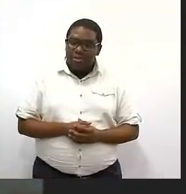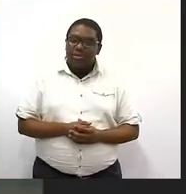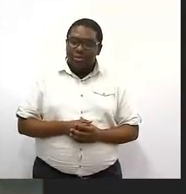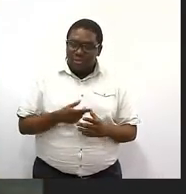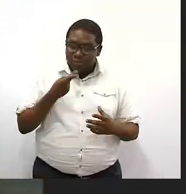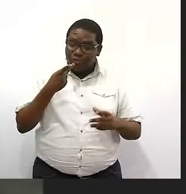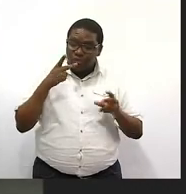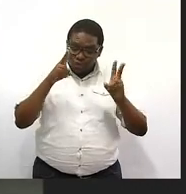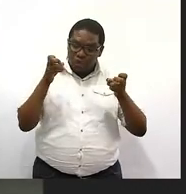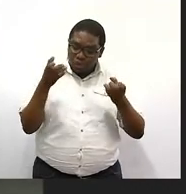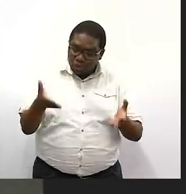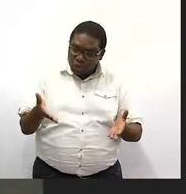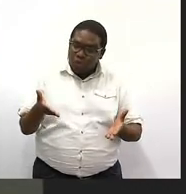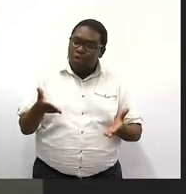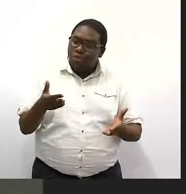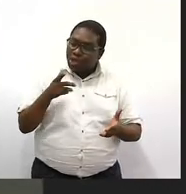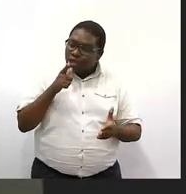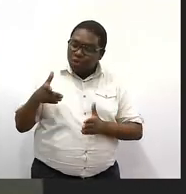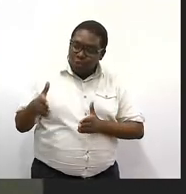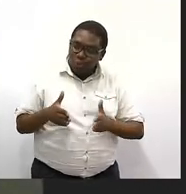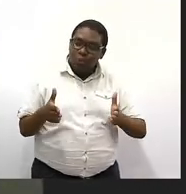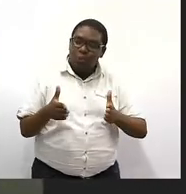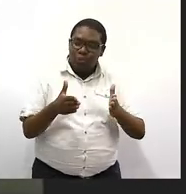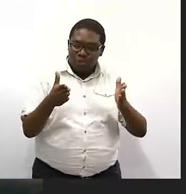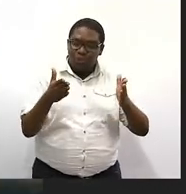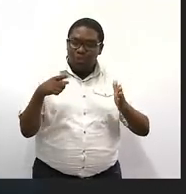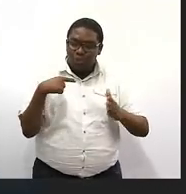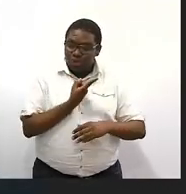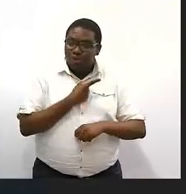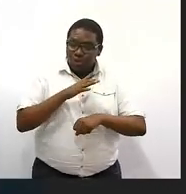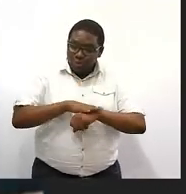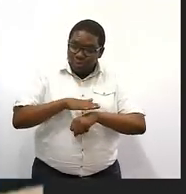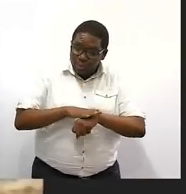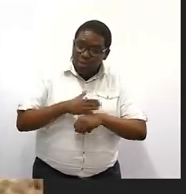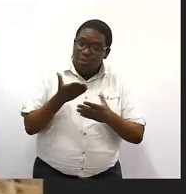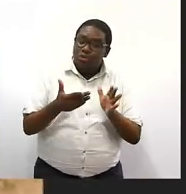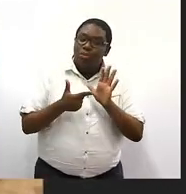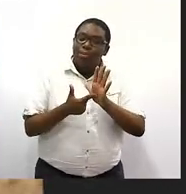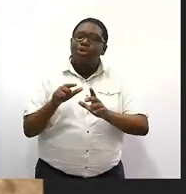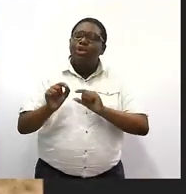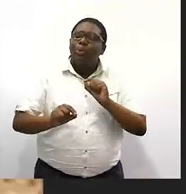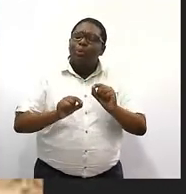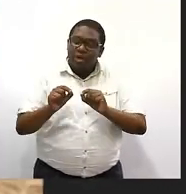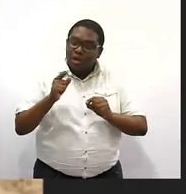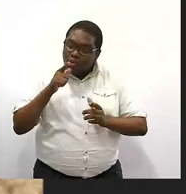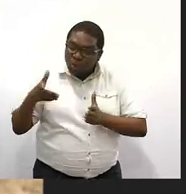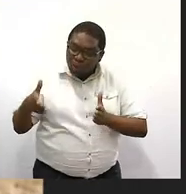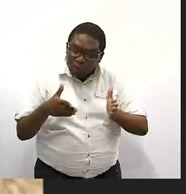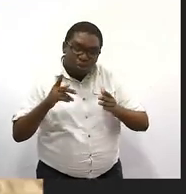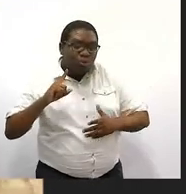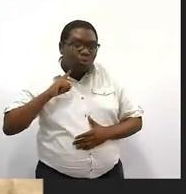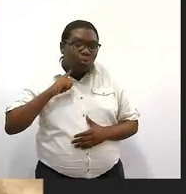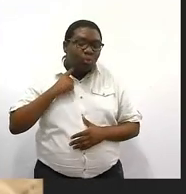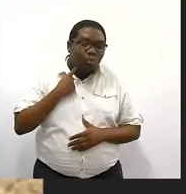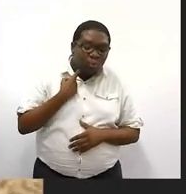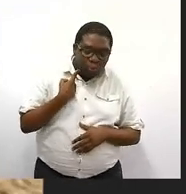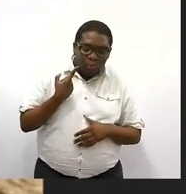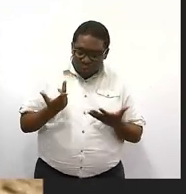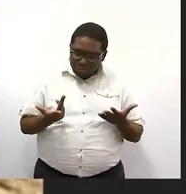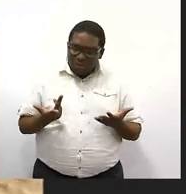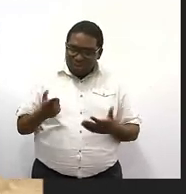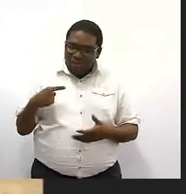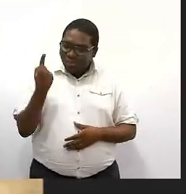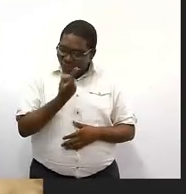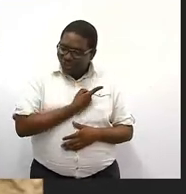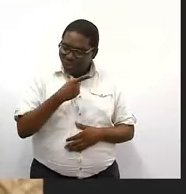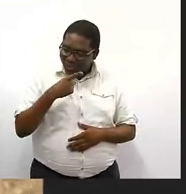da poluição. As imagens que Manuel mostra pra gente nesse momento mostra exatamente o rio poluído. Infelizmente, né, nós temos